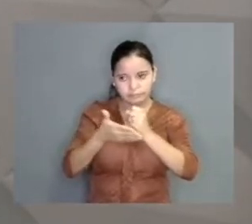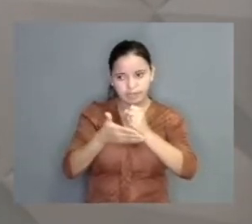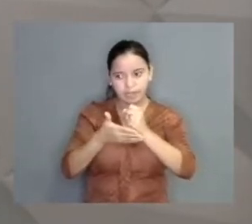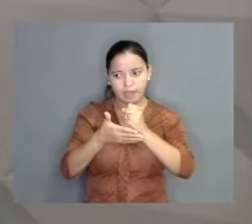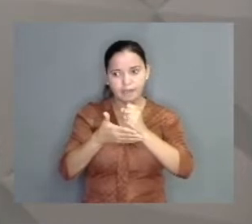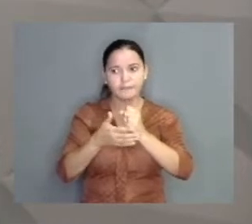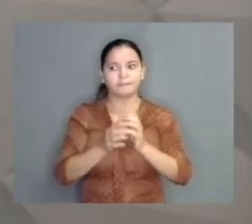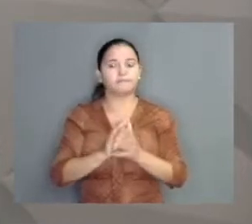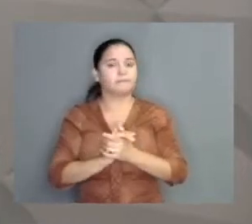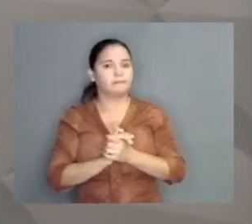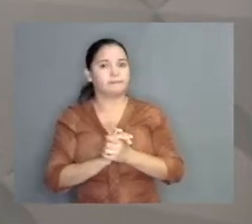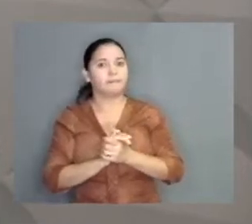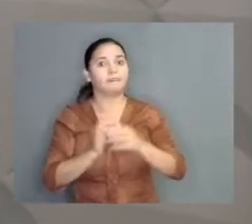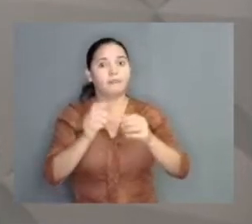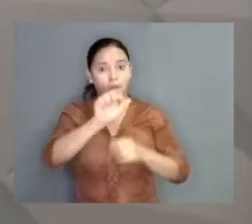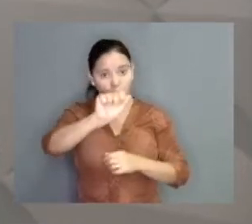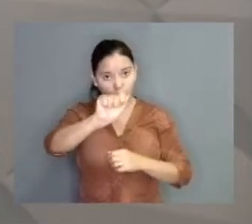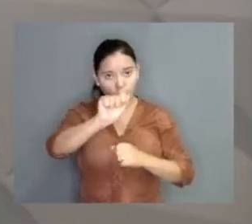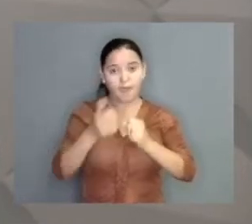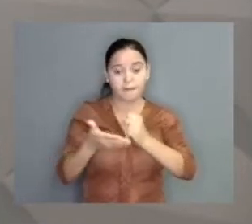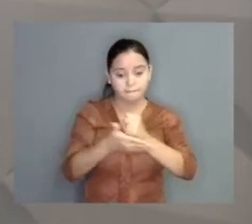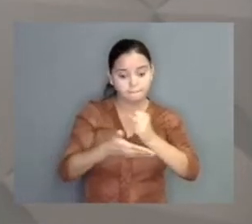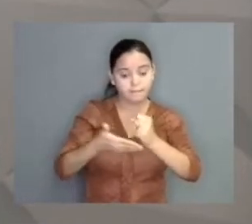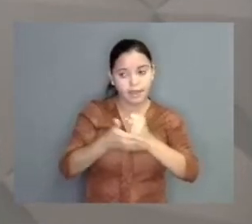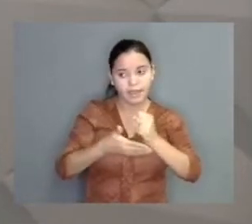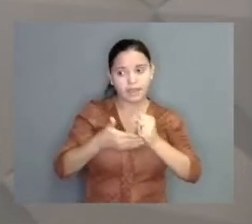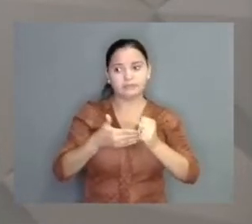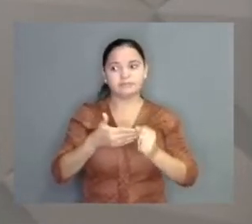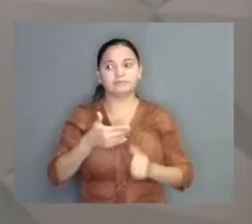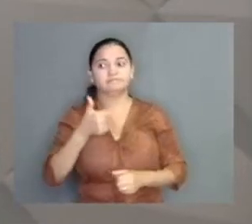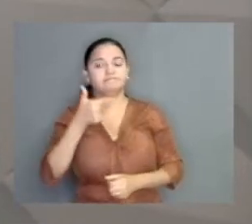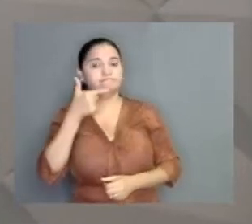Esse A é a nossa base, que é o 2, e o